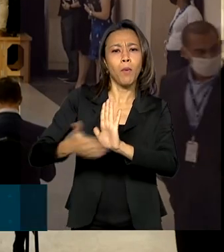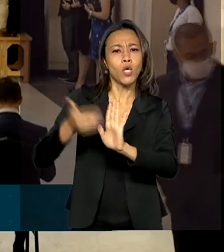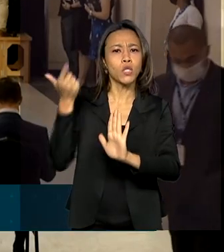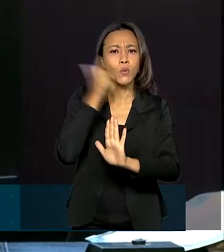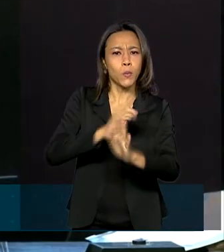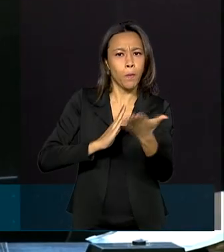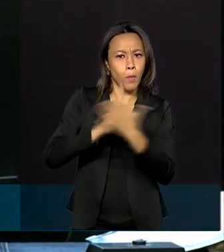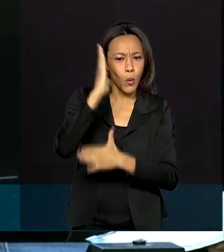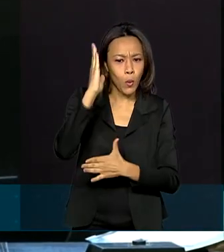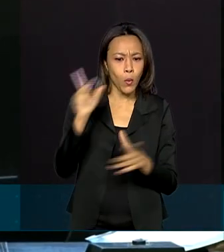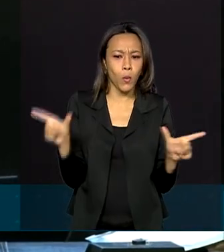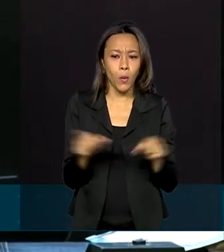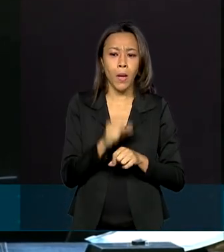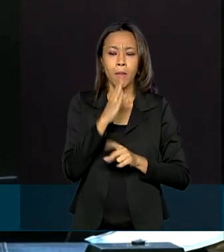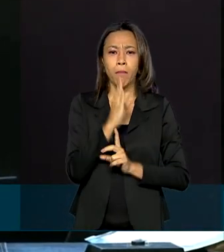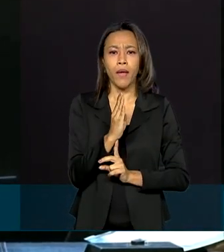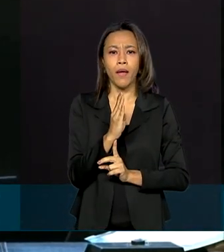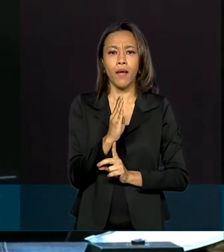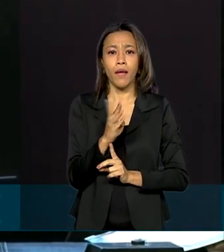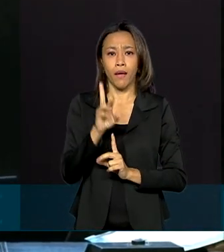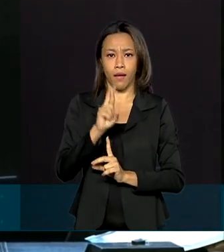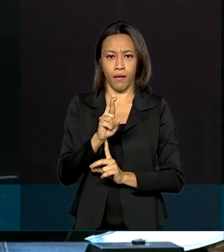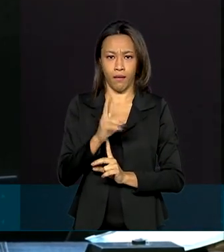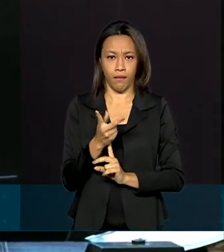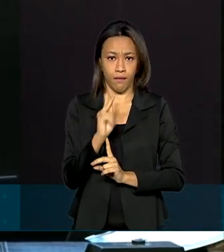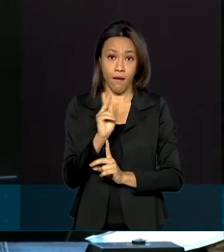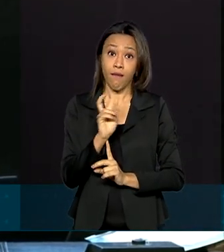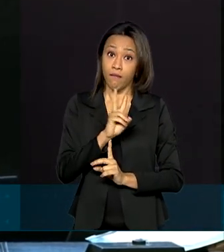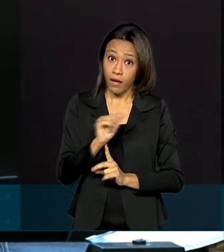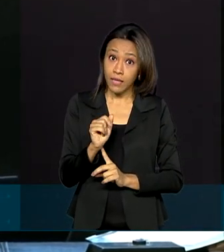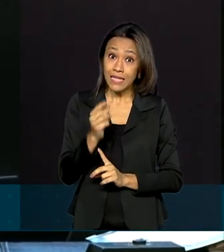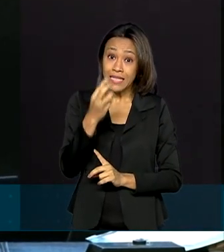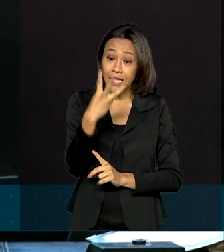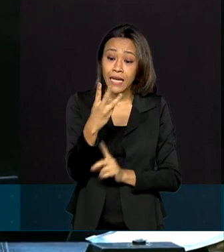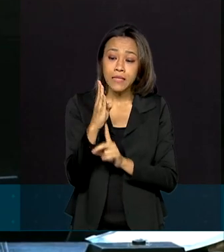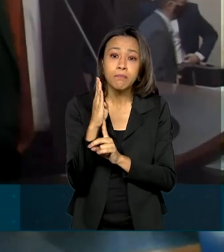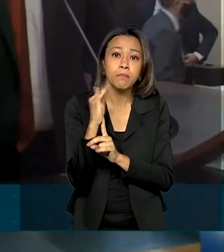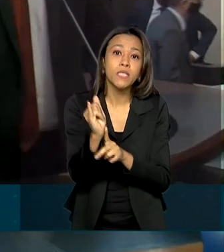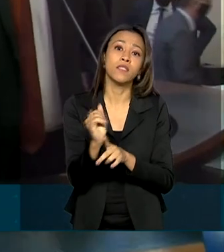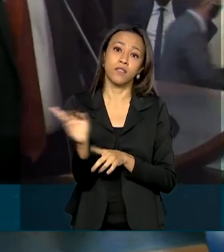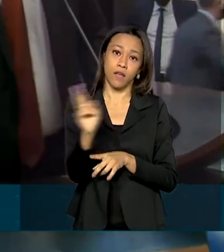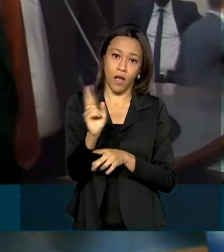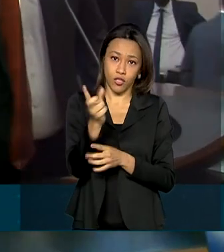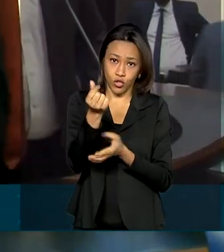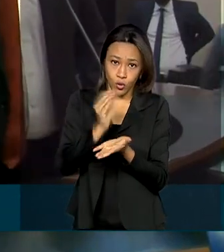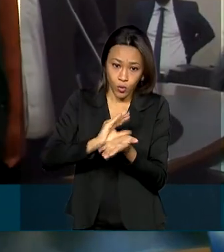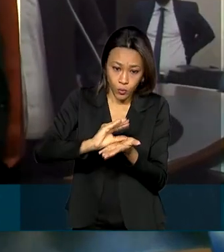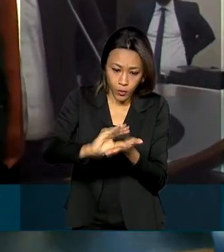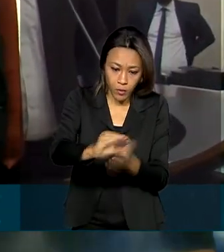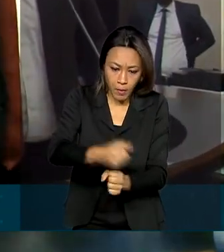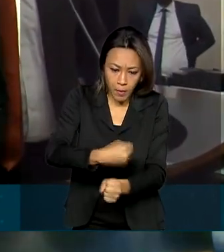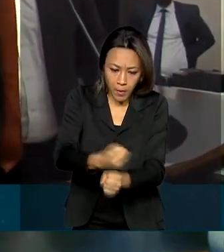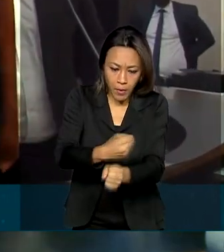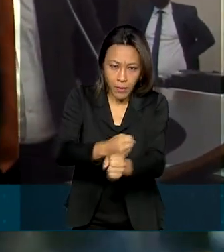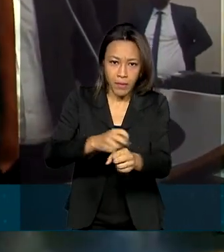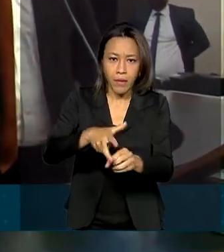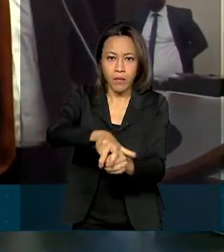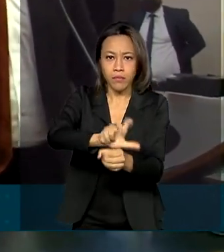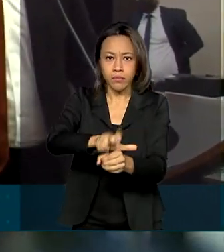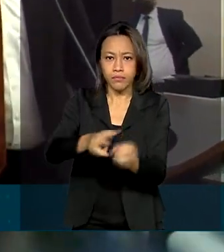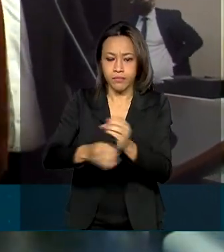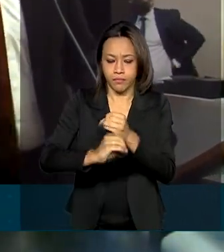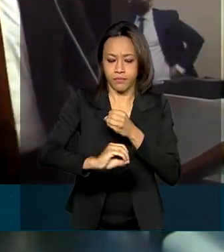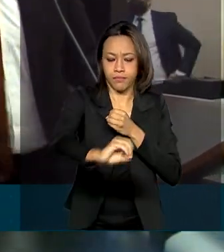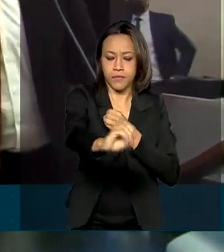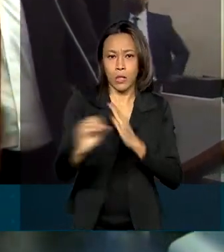consórcio BRK. Serão investidos quase R$ bilhões em saneamento básico ao longo de